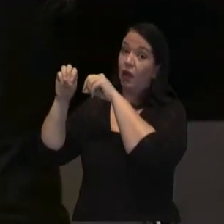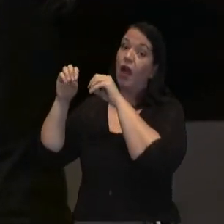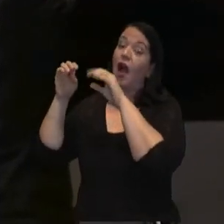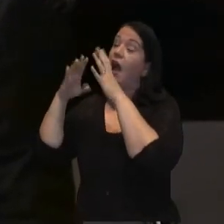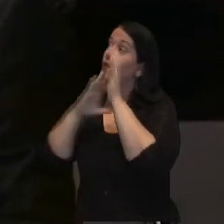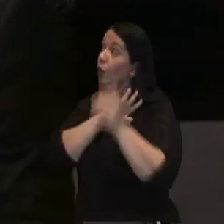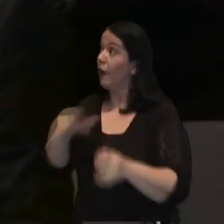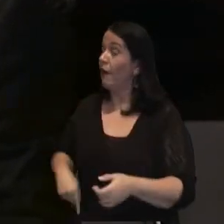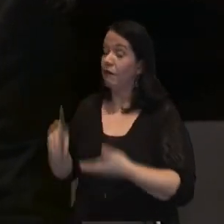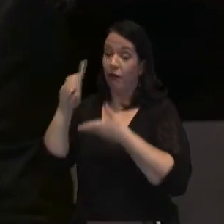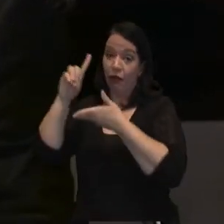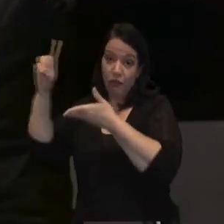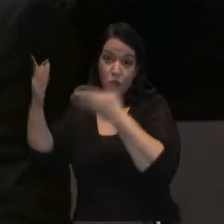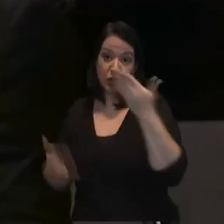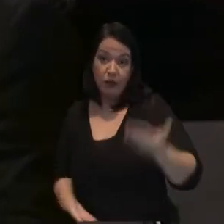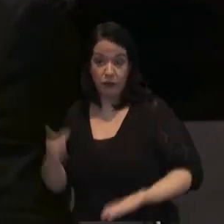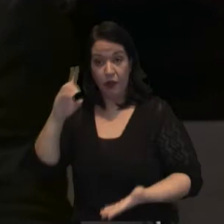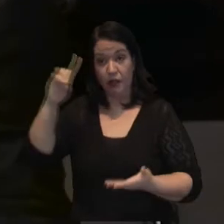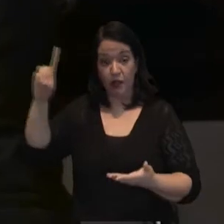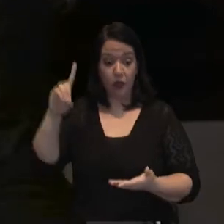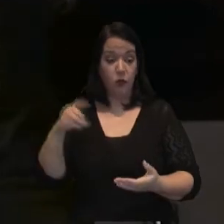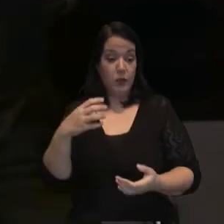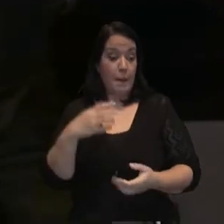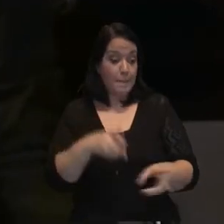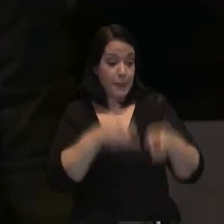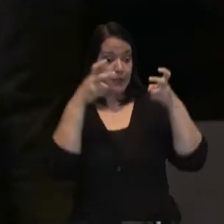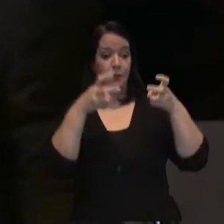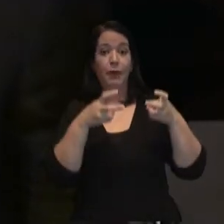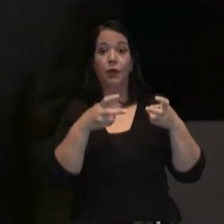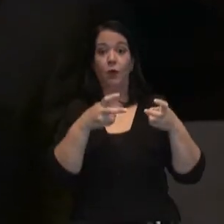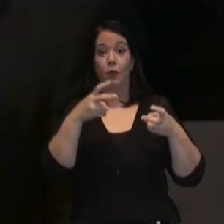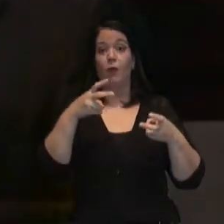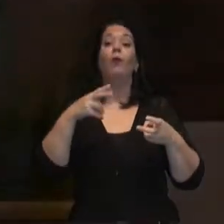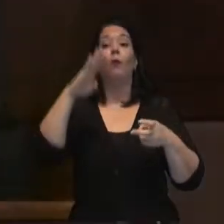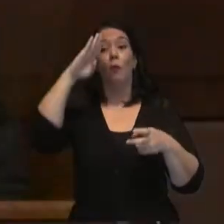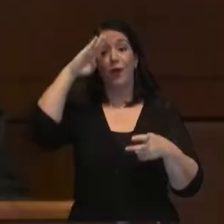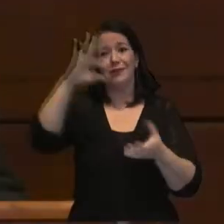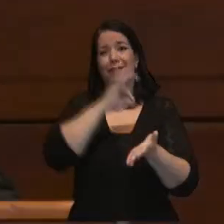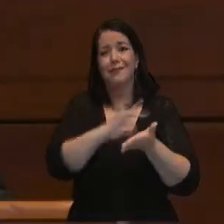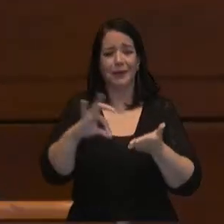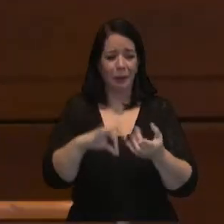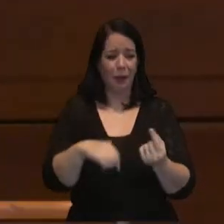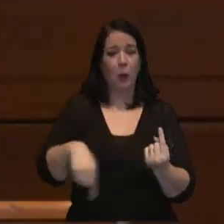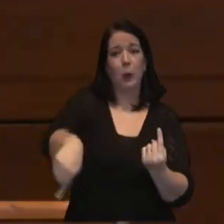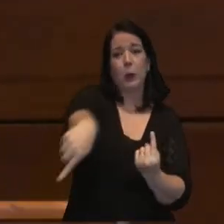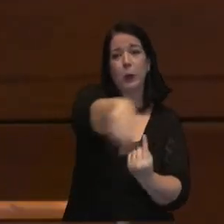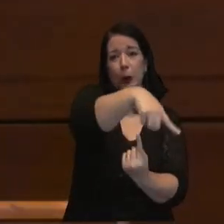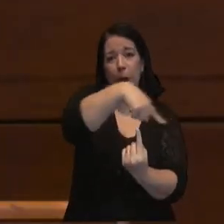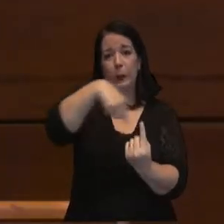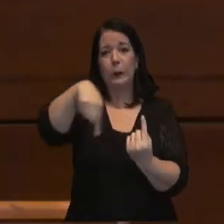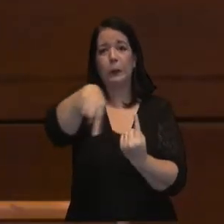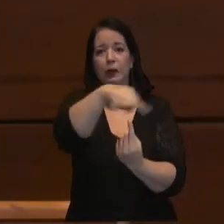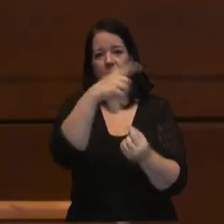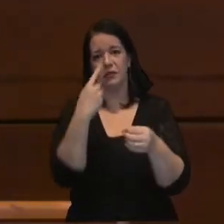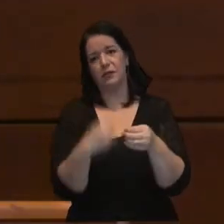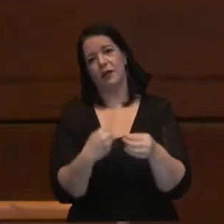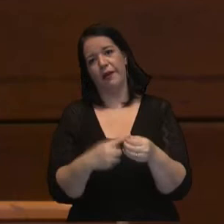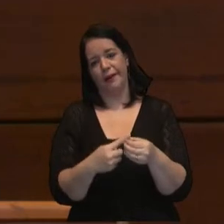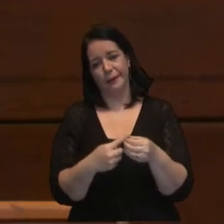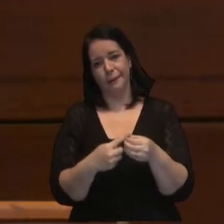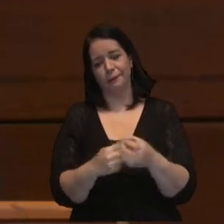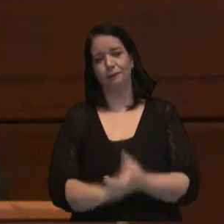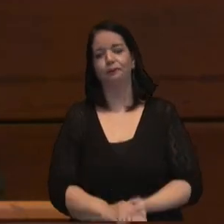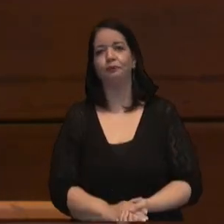Síria. E verso 15 diz-nos a palavra de Deus, que tendo se levantado